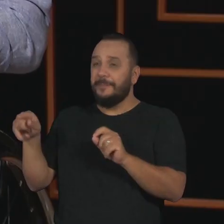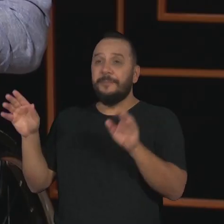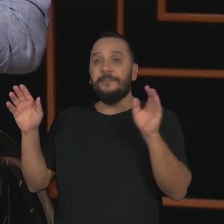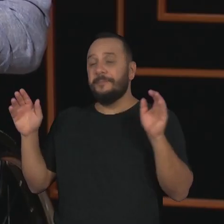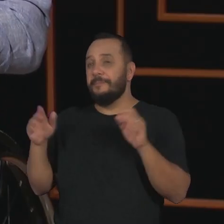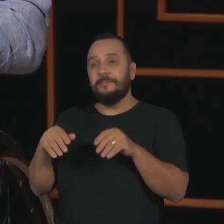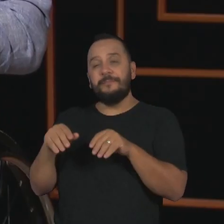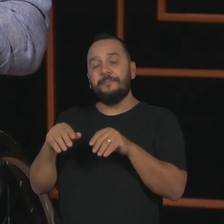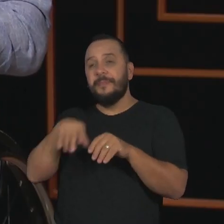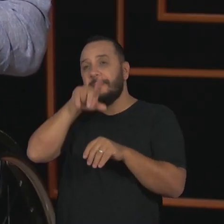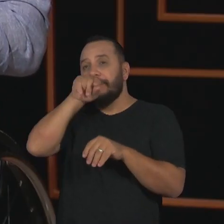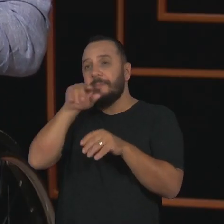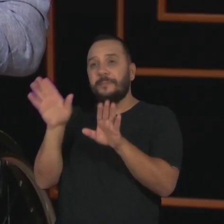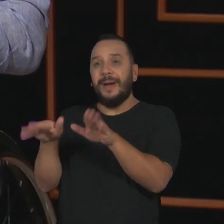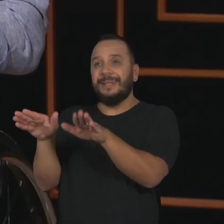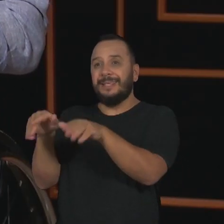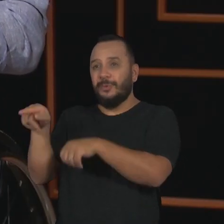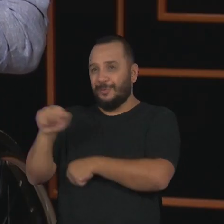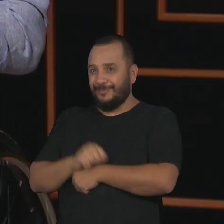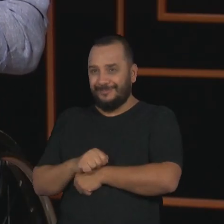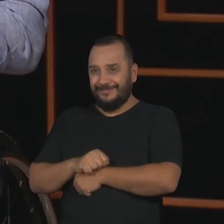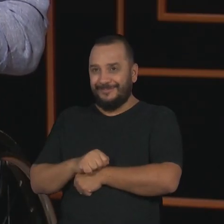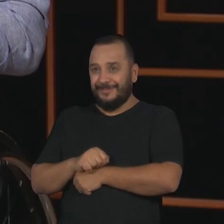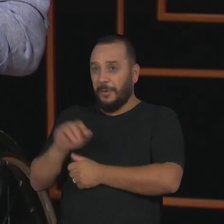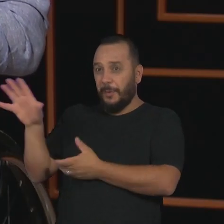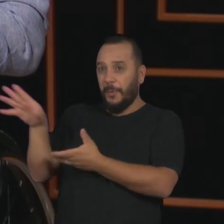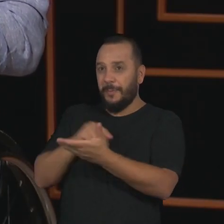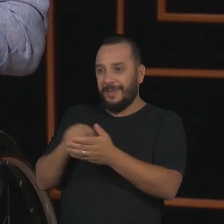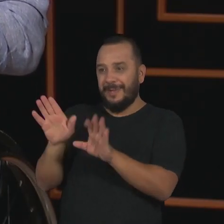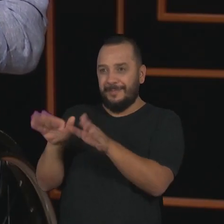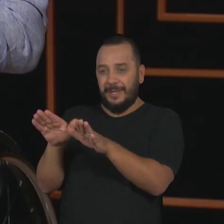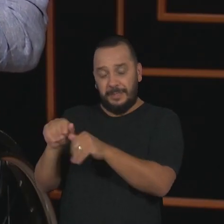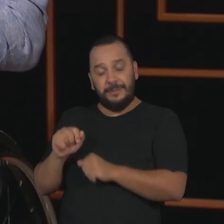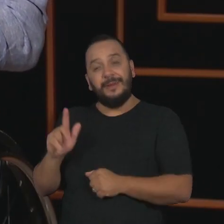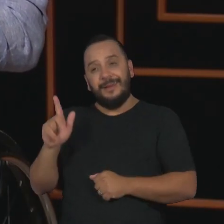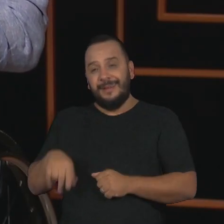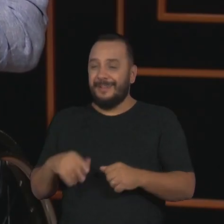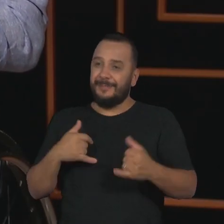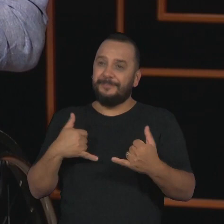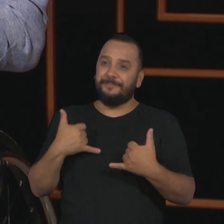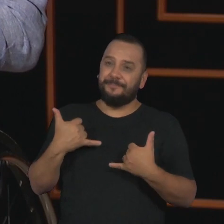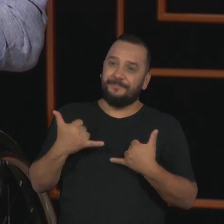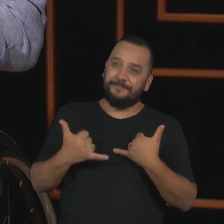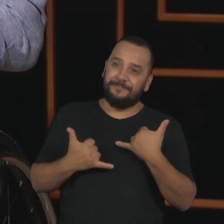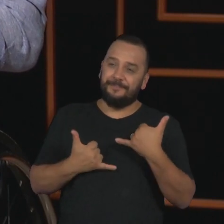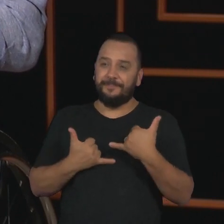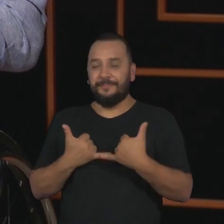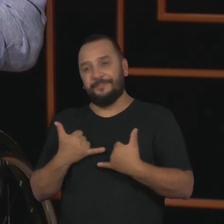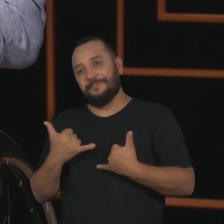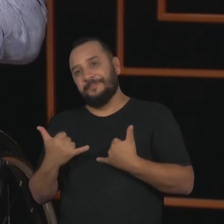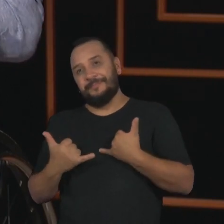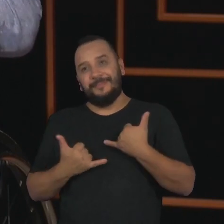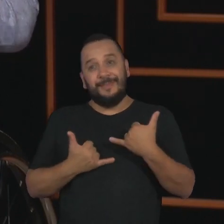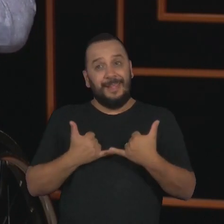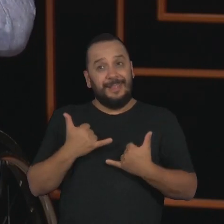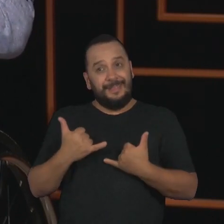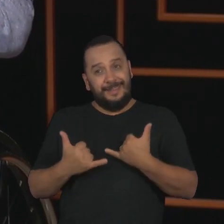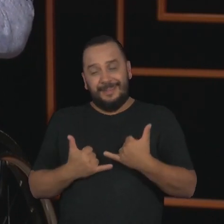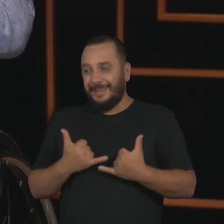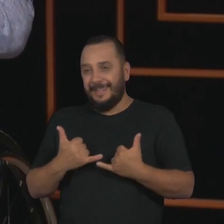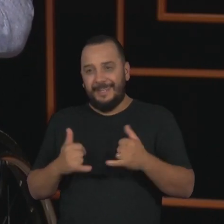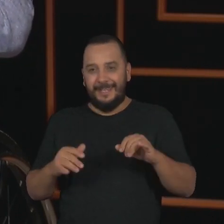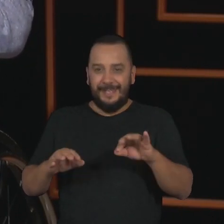Então, era uma brincadeirinha, mas que, na verdade, do ponto de vista